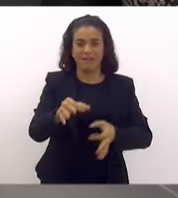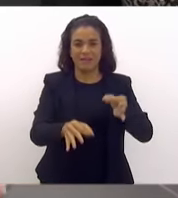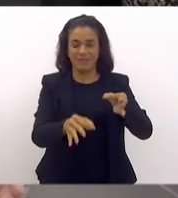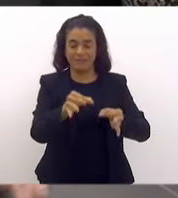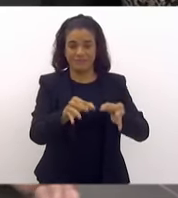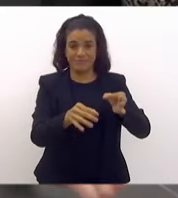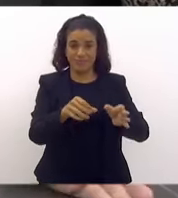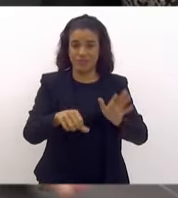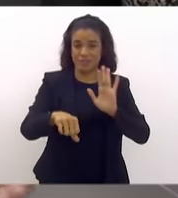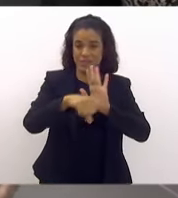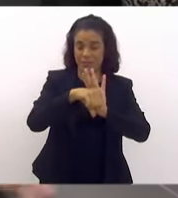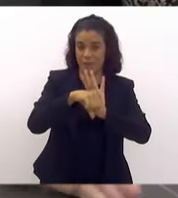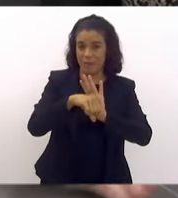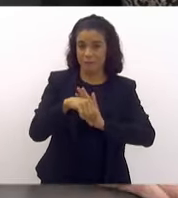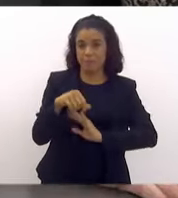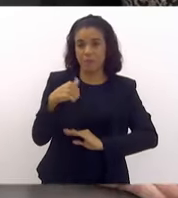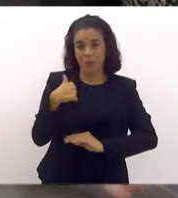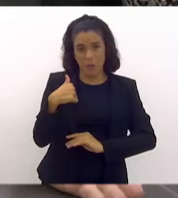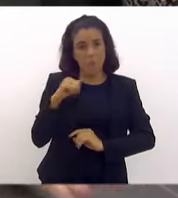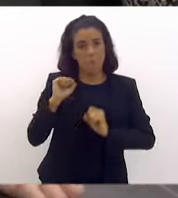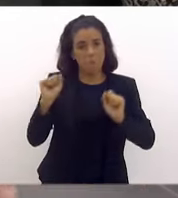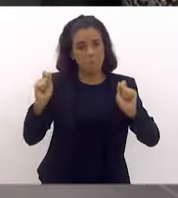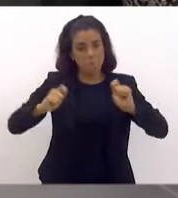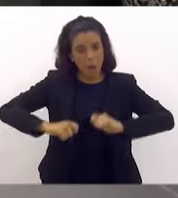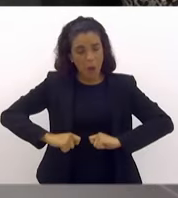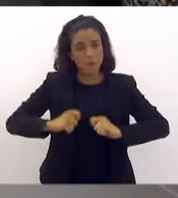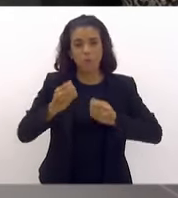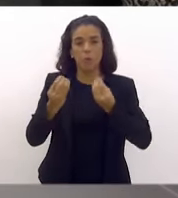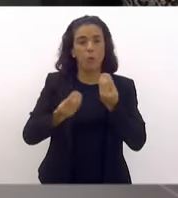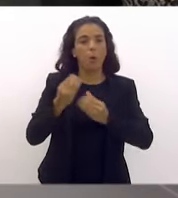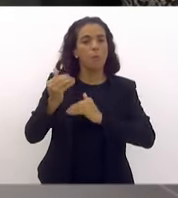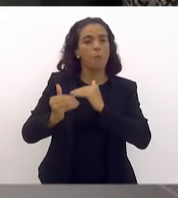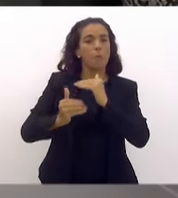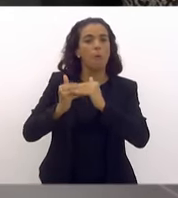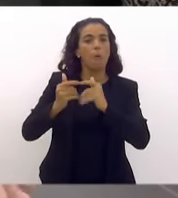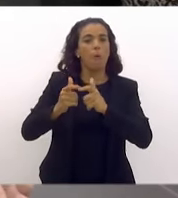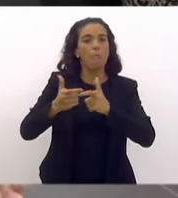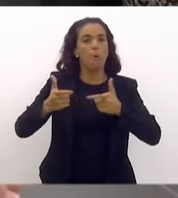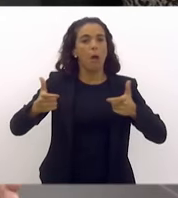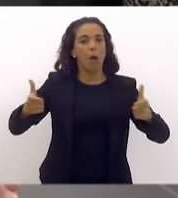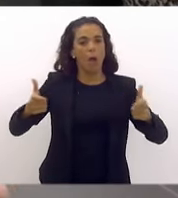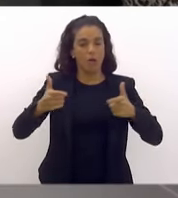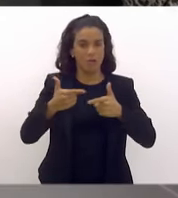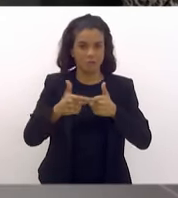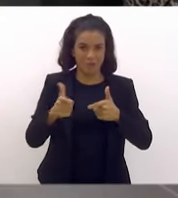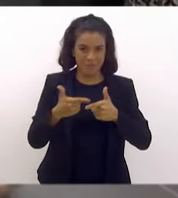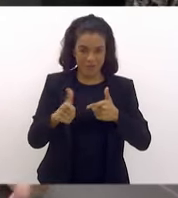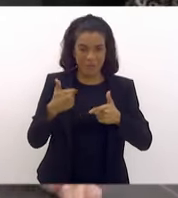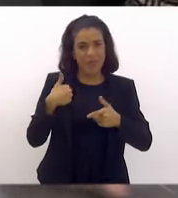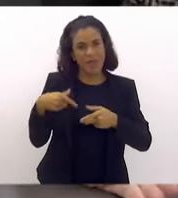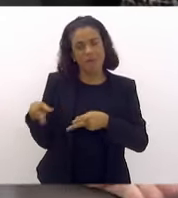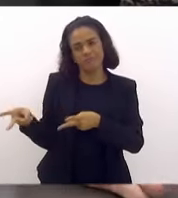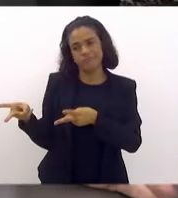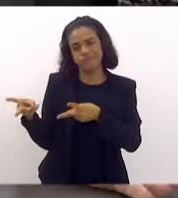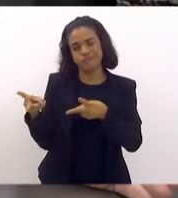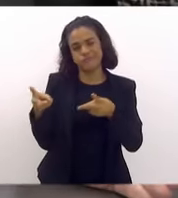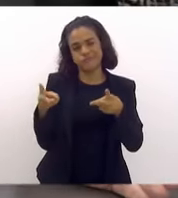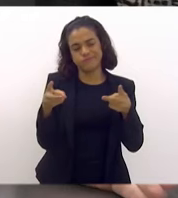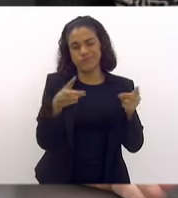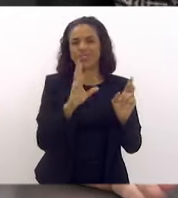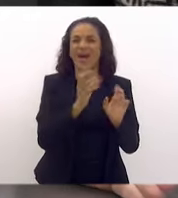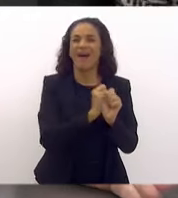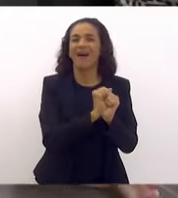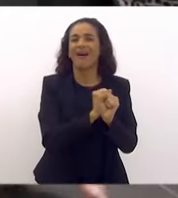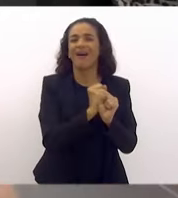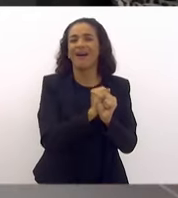traçar pros senhores aqui a evolução do problema porque eu observo esses reconhecimentos há muito